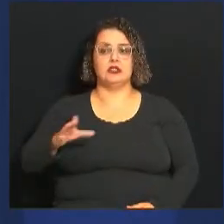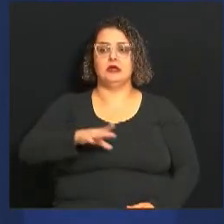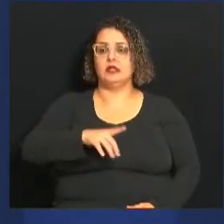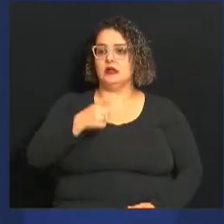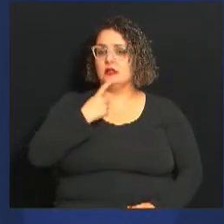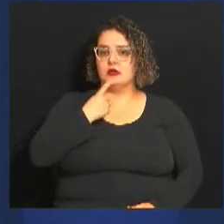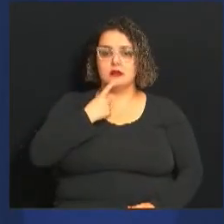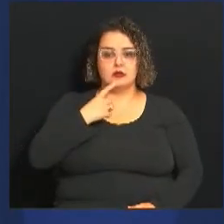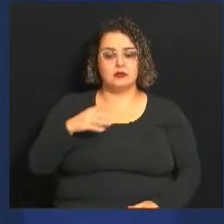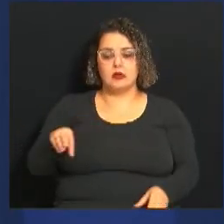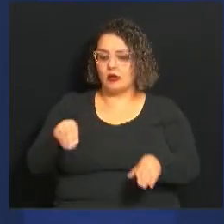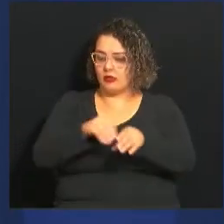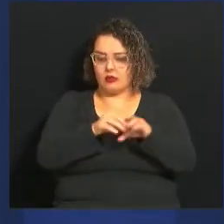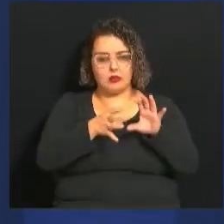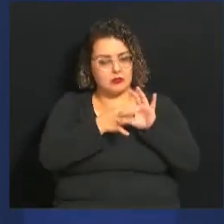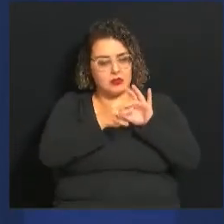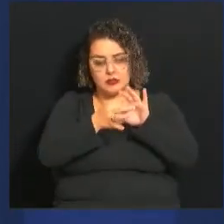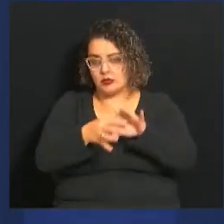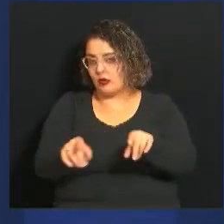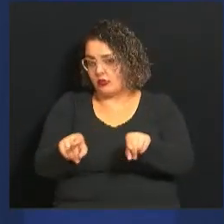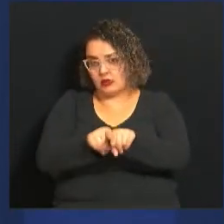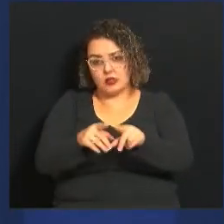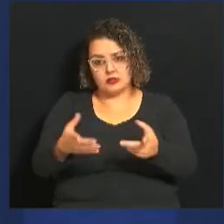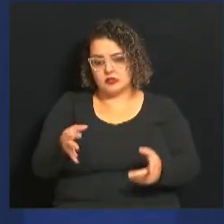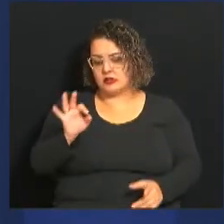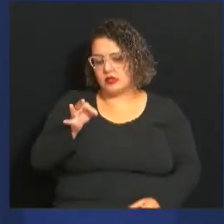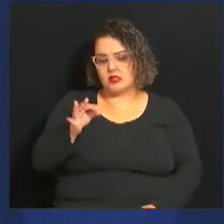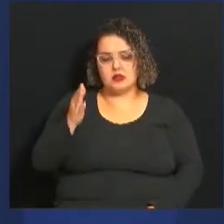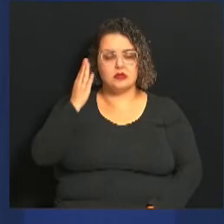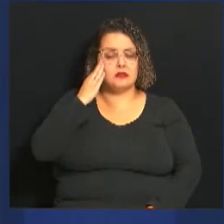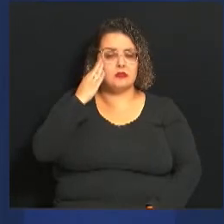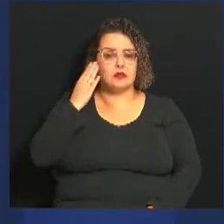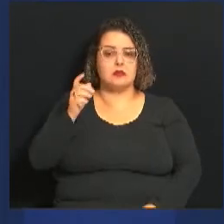contexto. Então, assim, com certeza, a gente sabe que pessoas